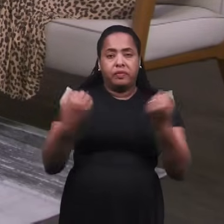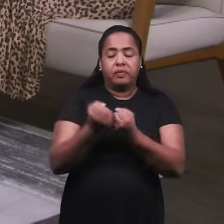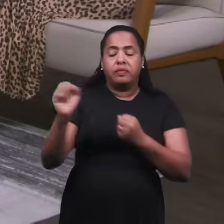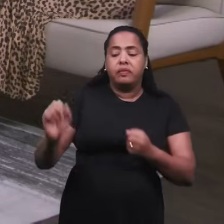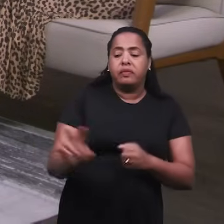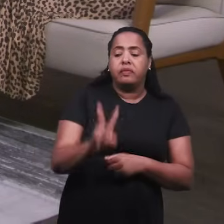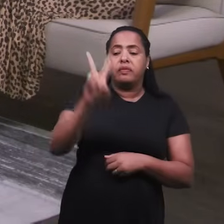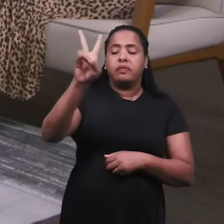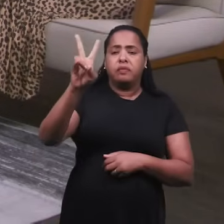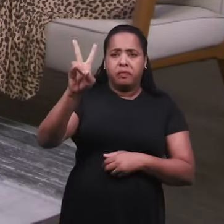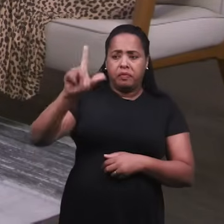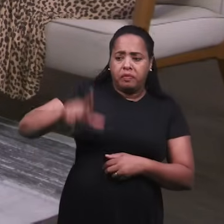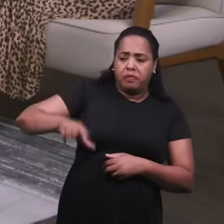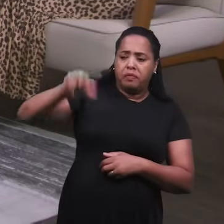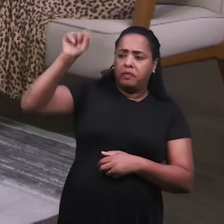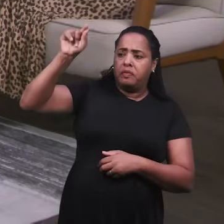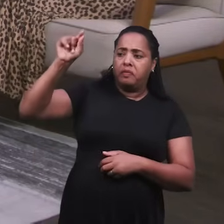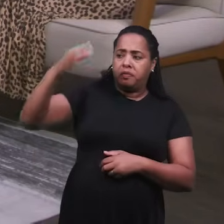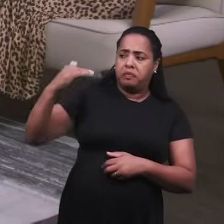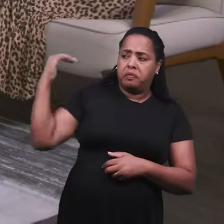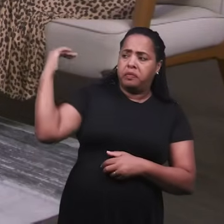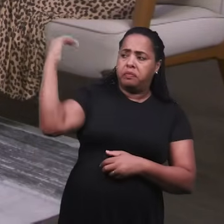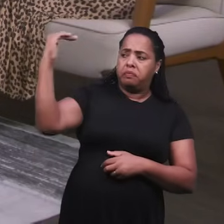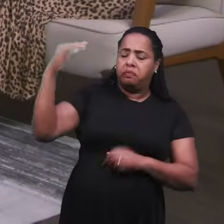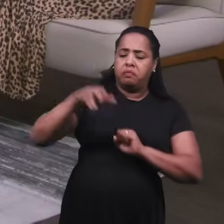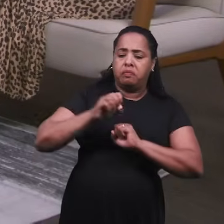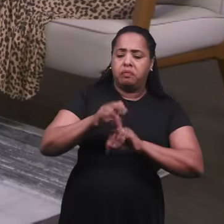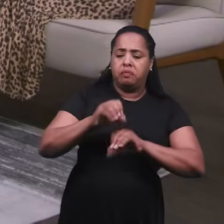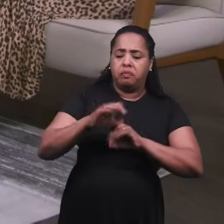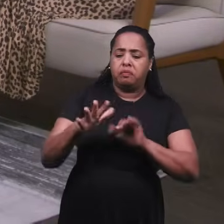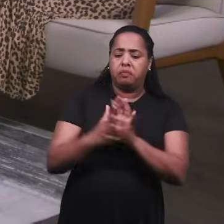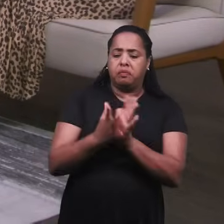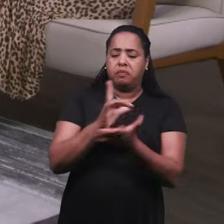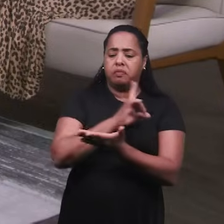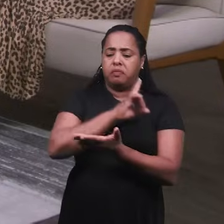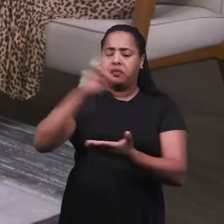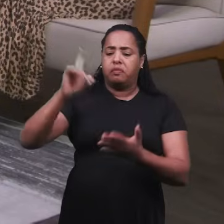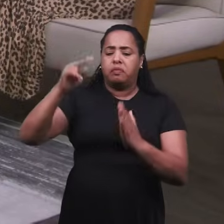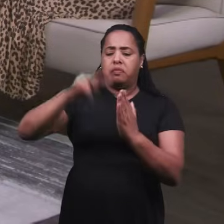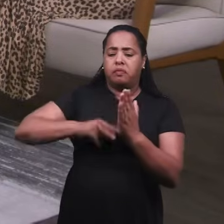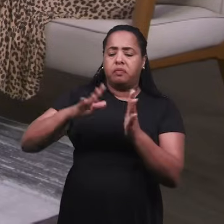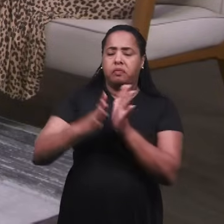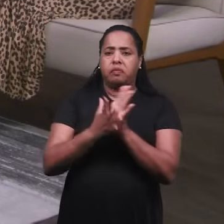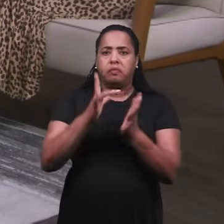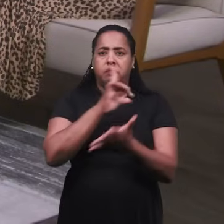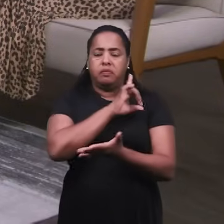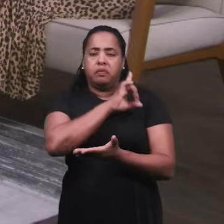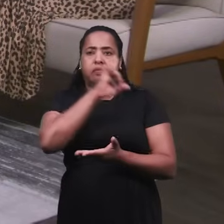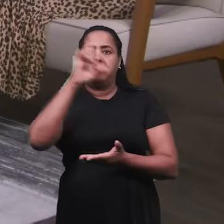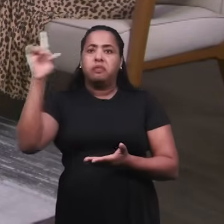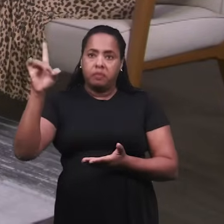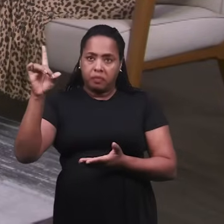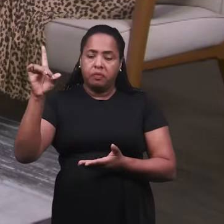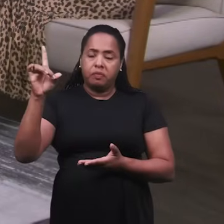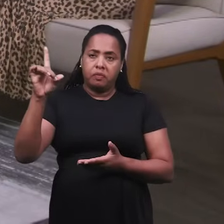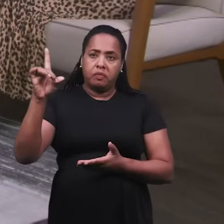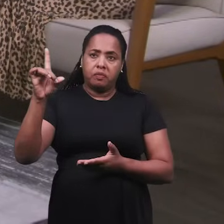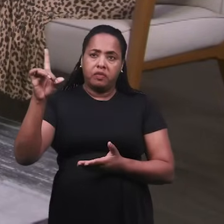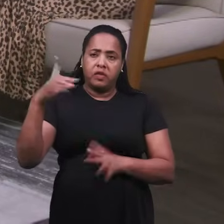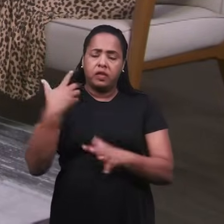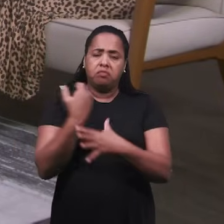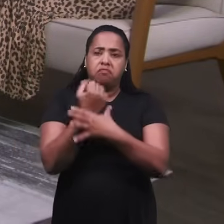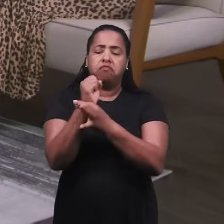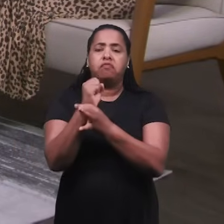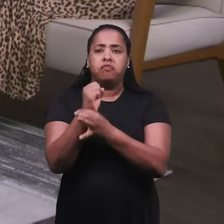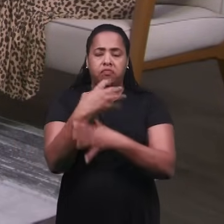ela valoriza, prioriza o ensino da palavra, a leitura, a palavra, com isso ela